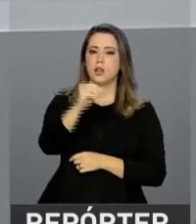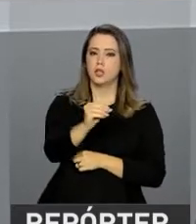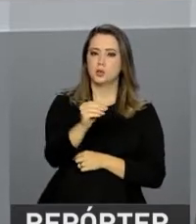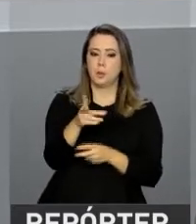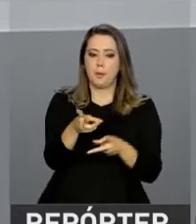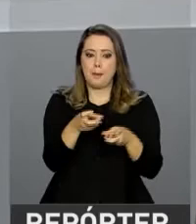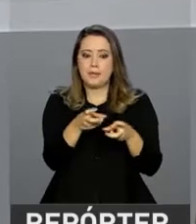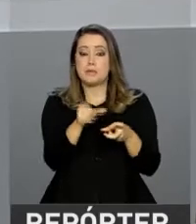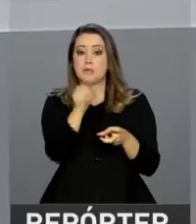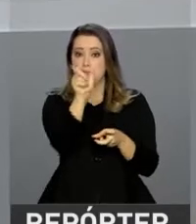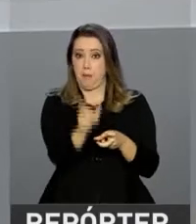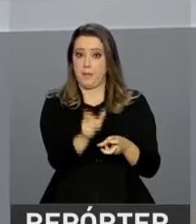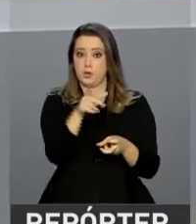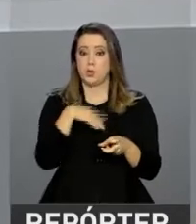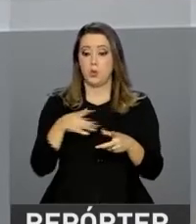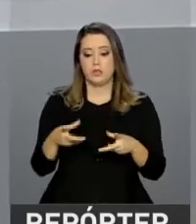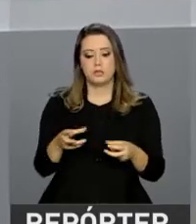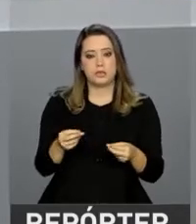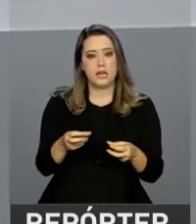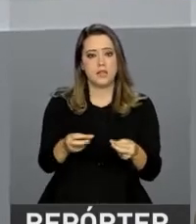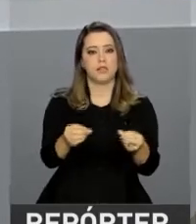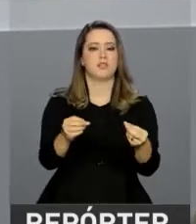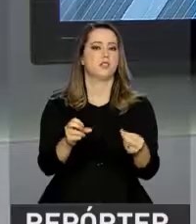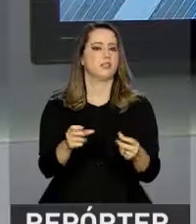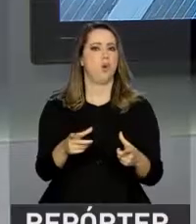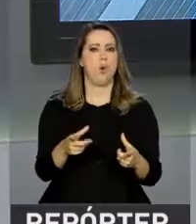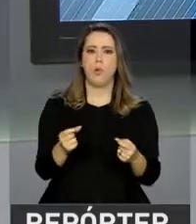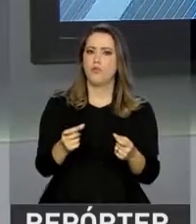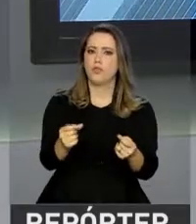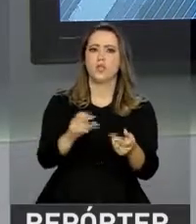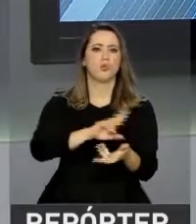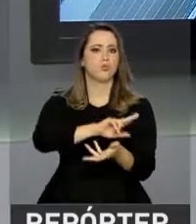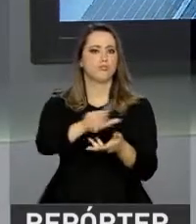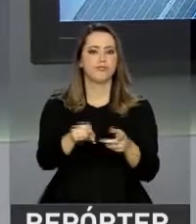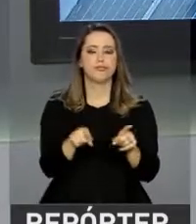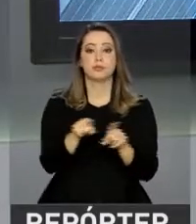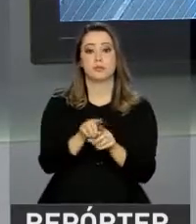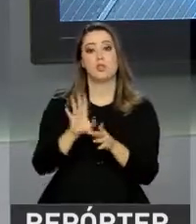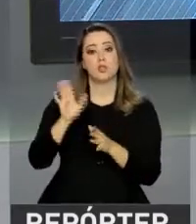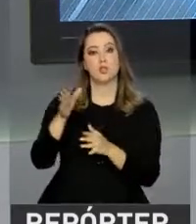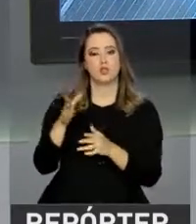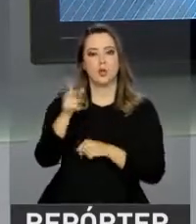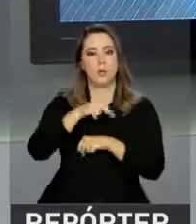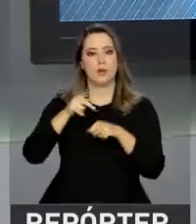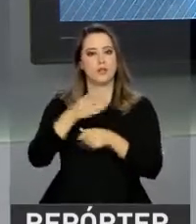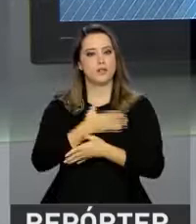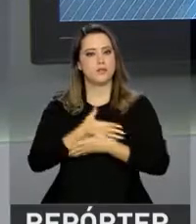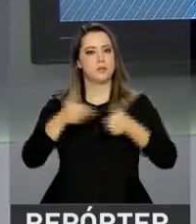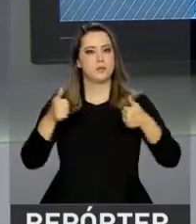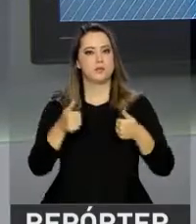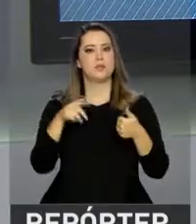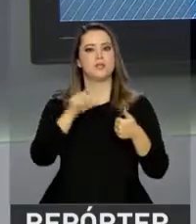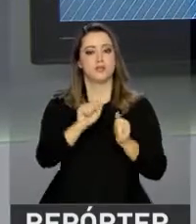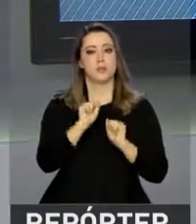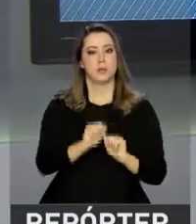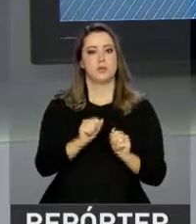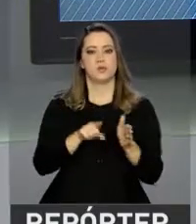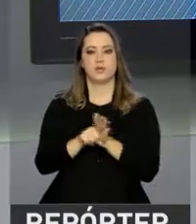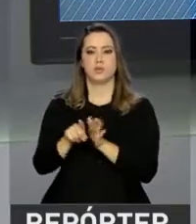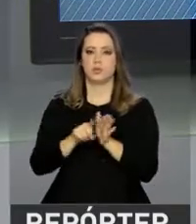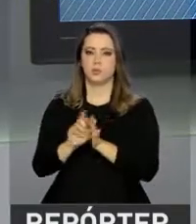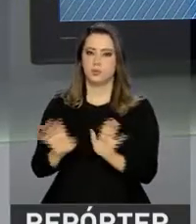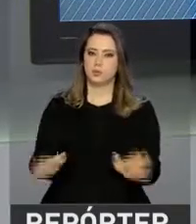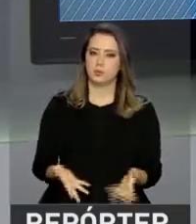câncer e no combate a vírus e bactérias e em breve o país vai ampliar a capacidade de fazer pesquisa e produzir novas